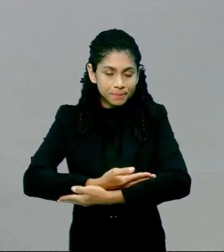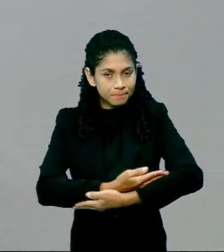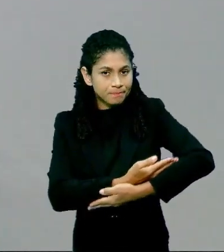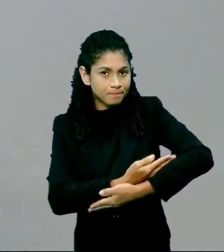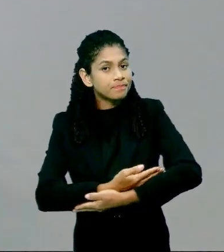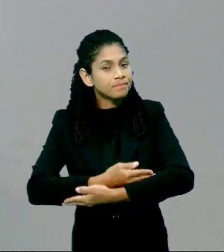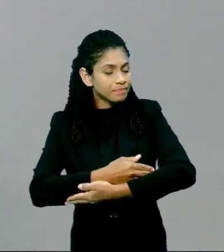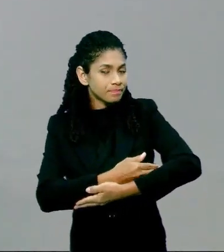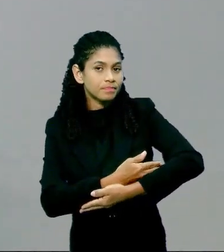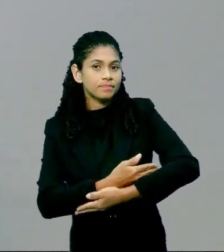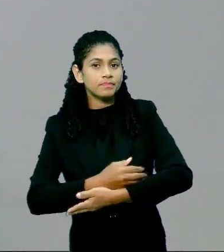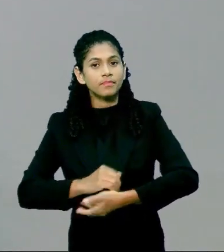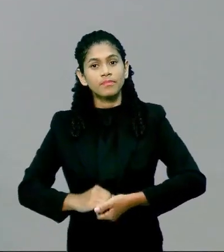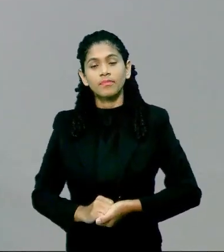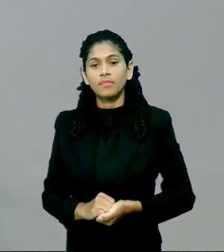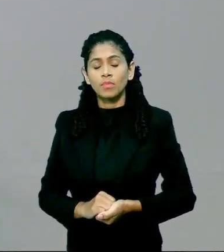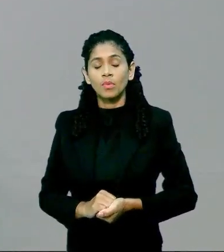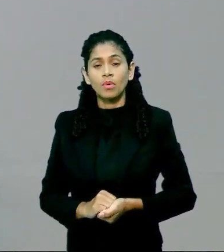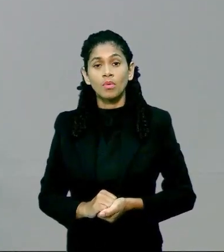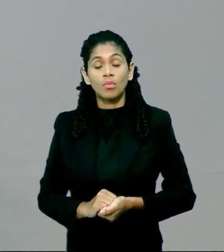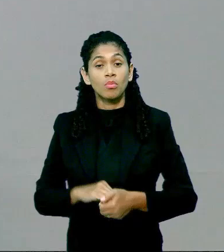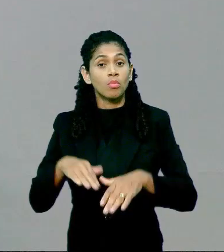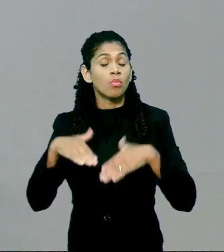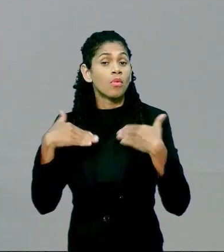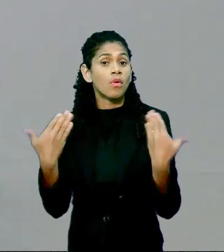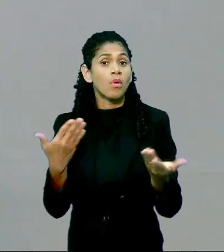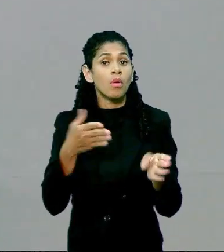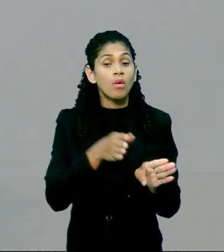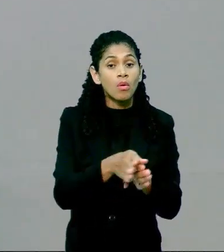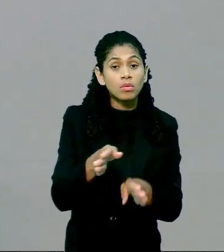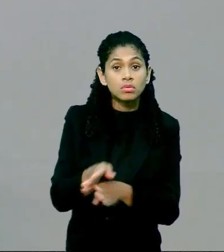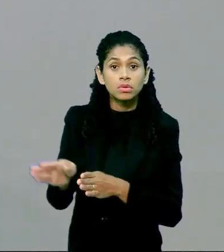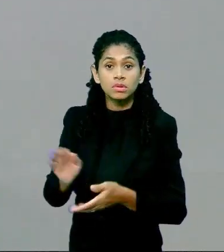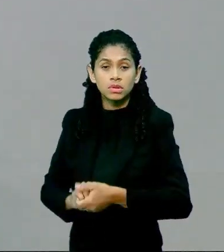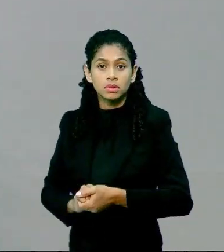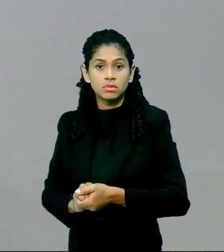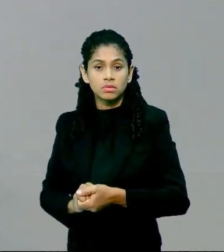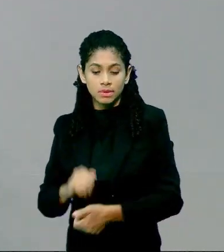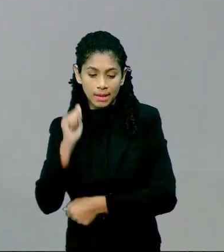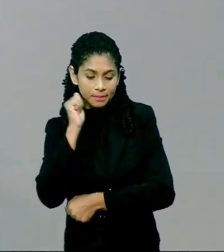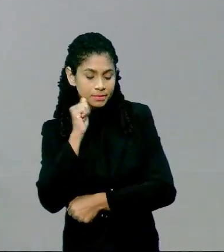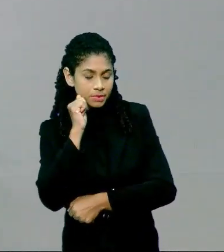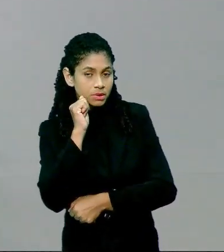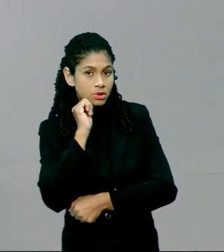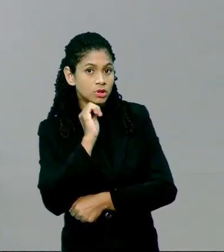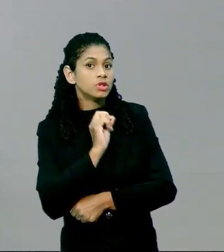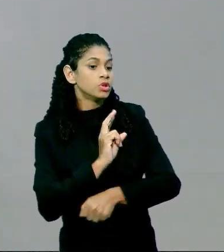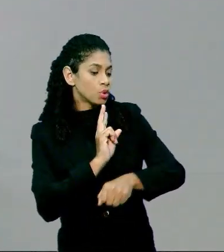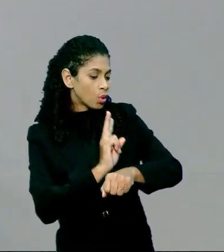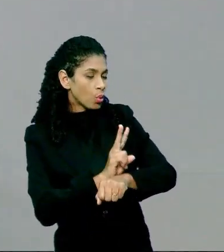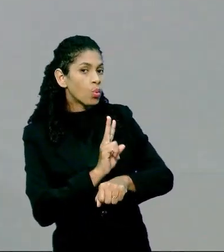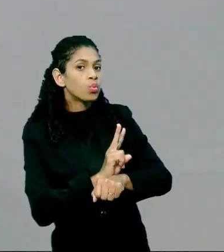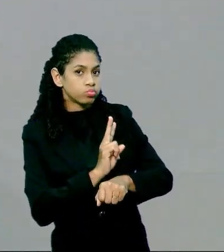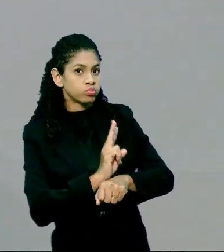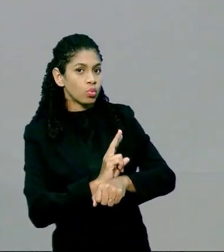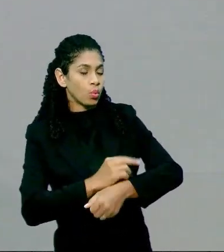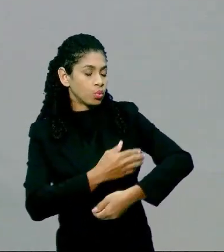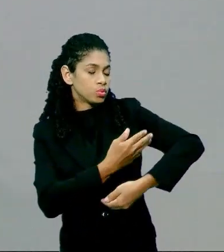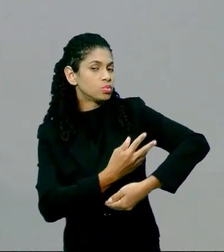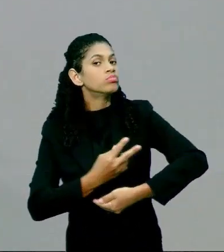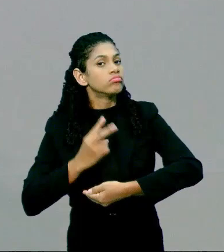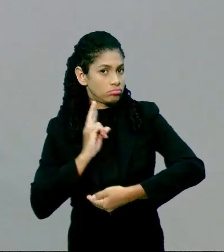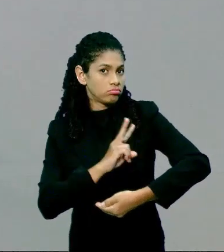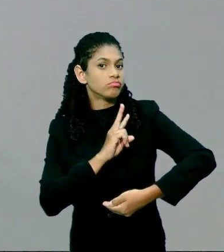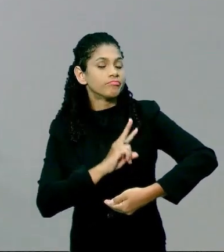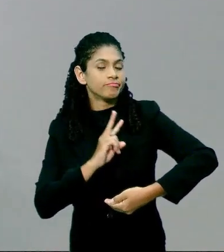um bebê. E qual é o direcionamento? É que a menina cuide do bebê. E a casa? É uma casinha, porque quando ela crescer, vai ter